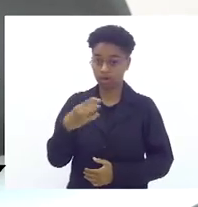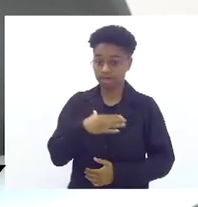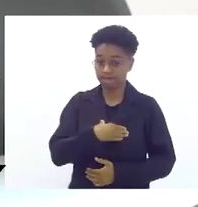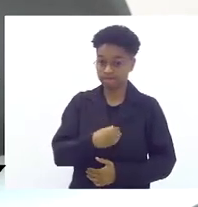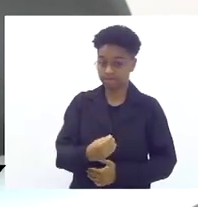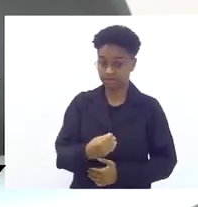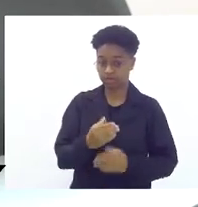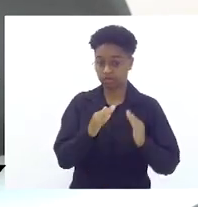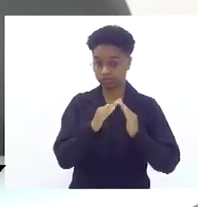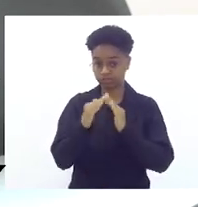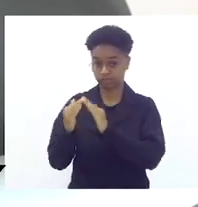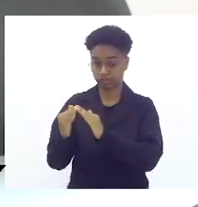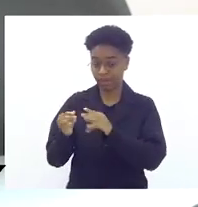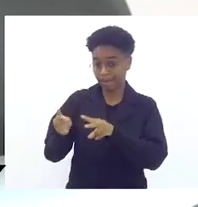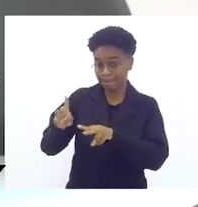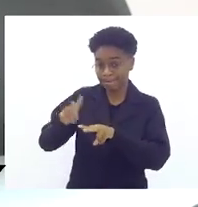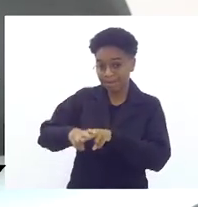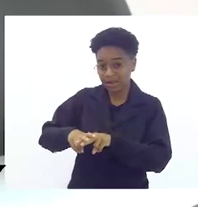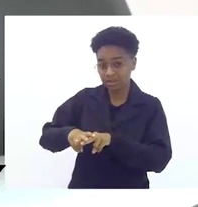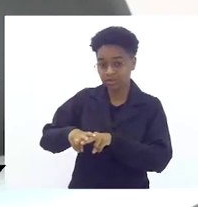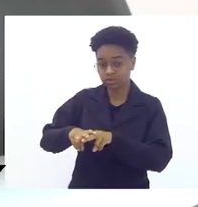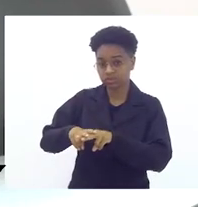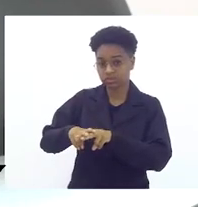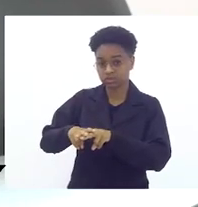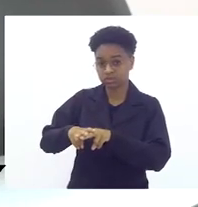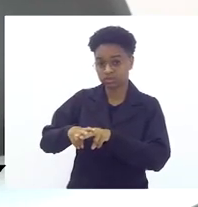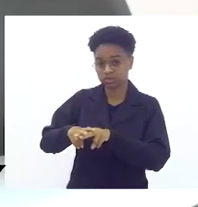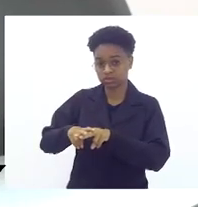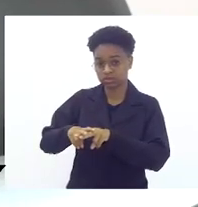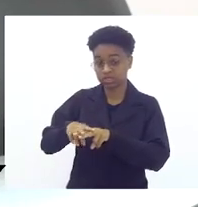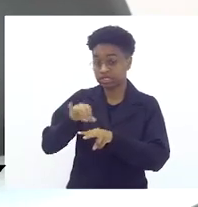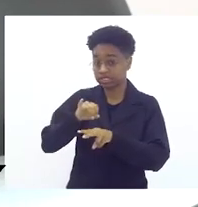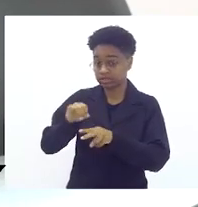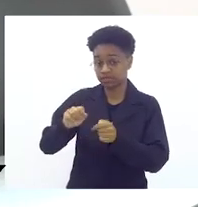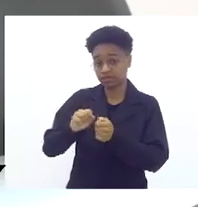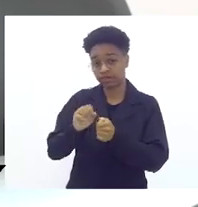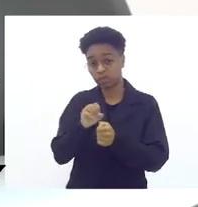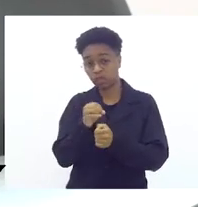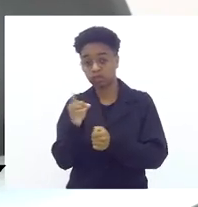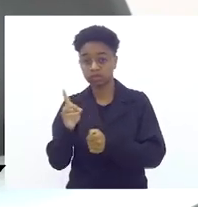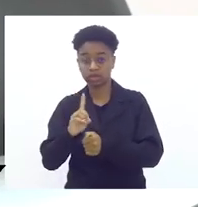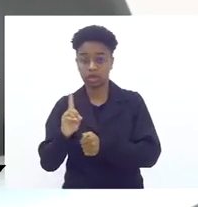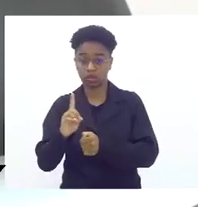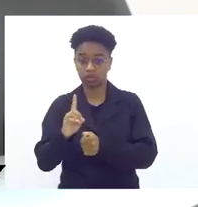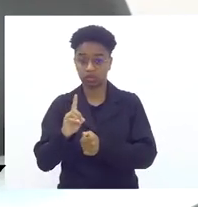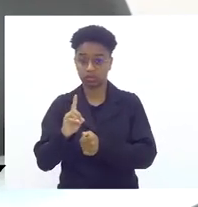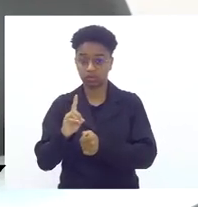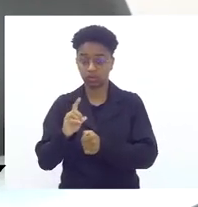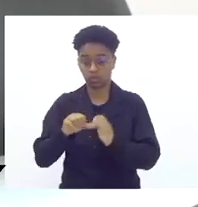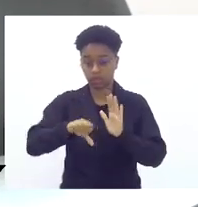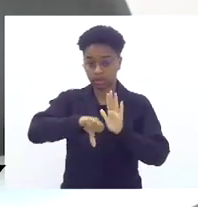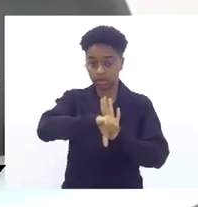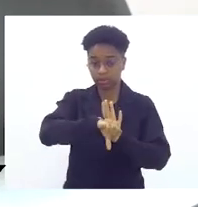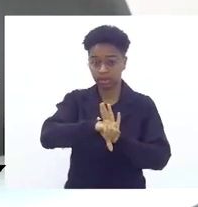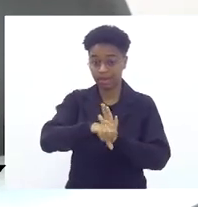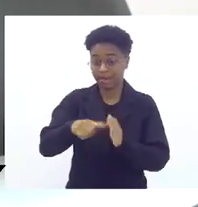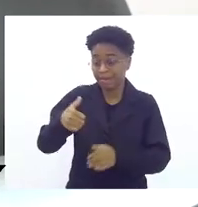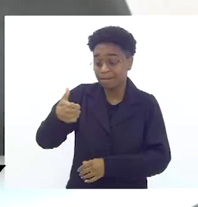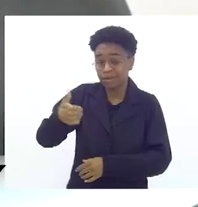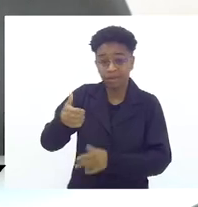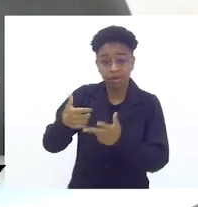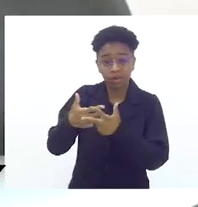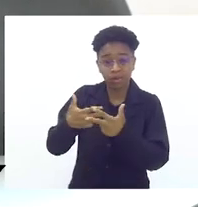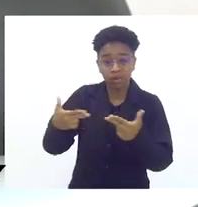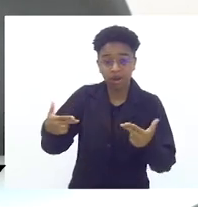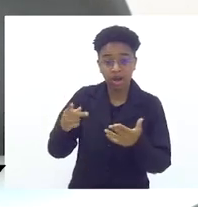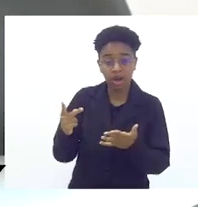são presos cometendo Ou não O Delito a primeira coisa que